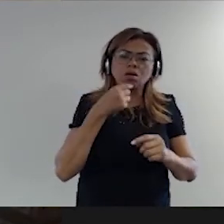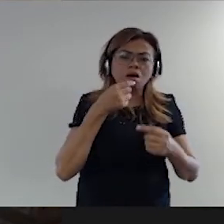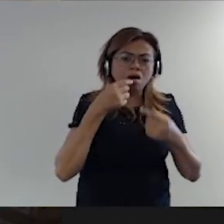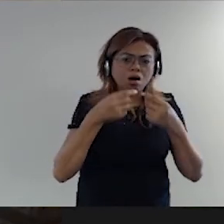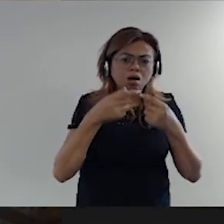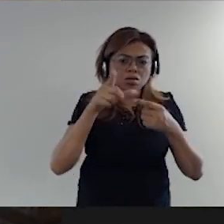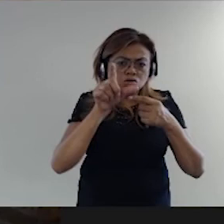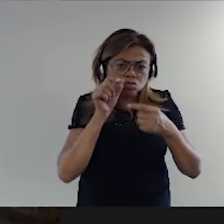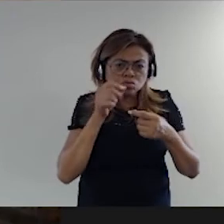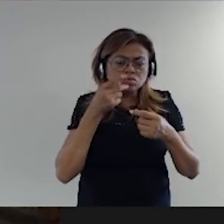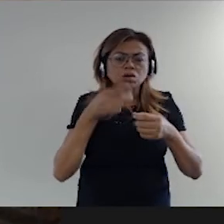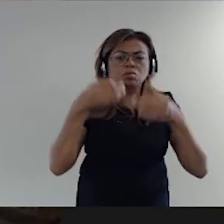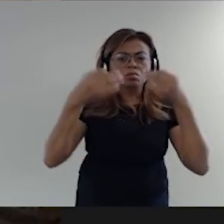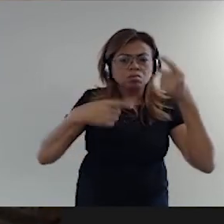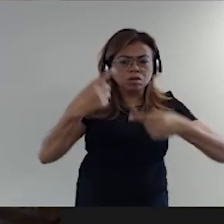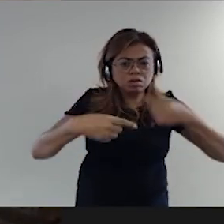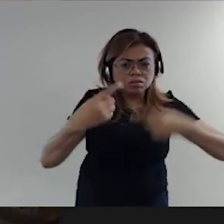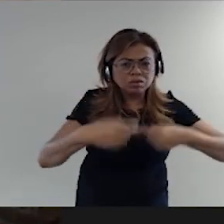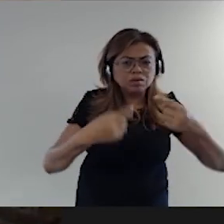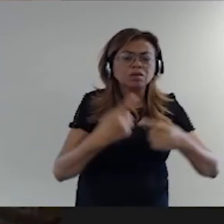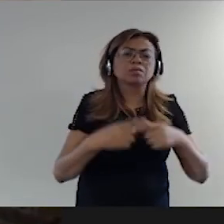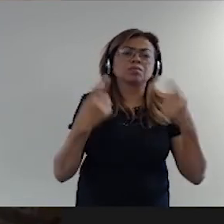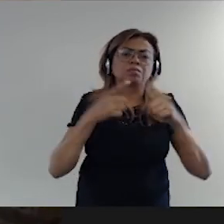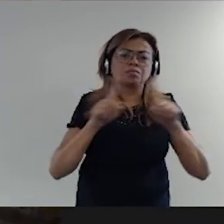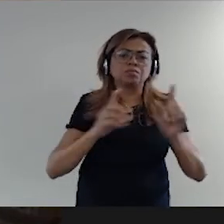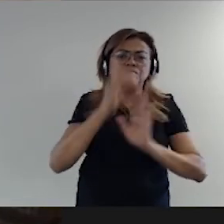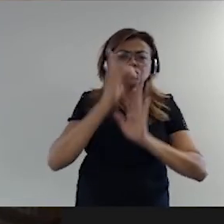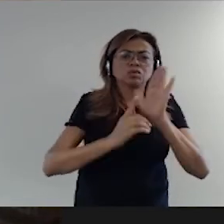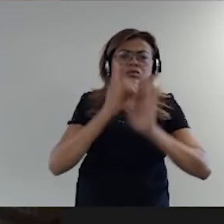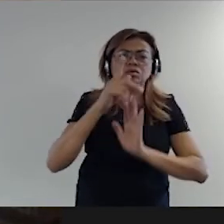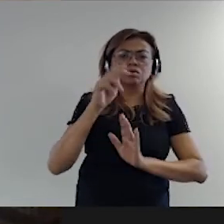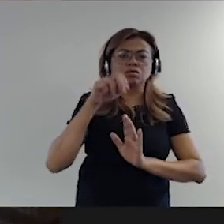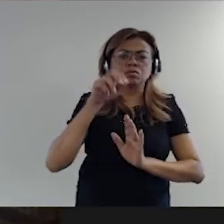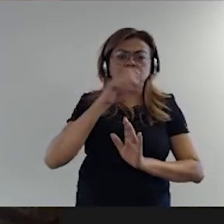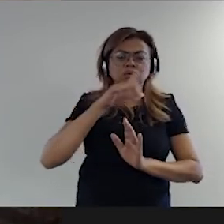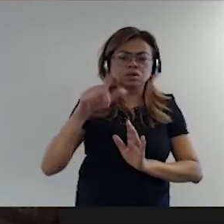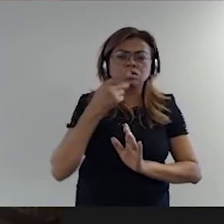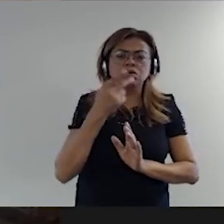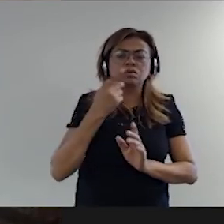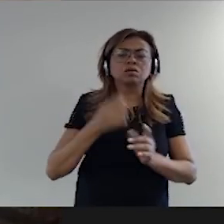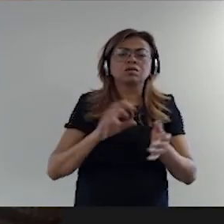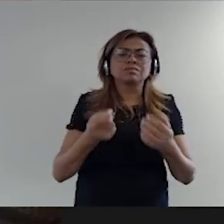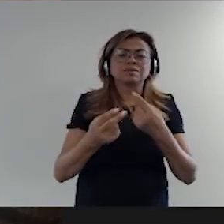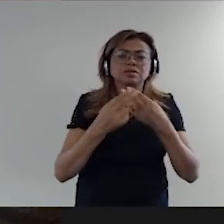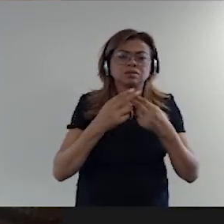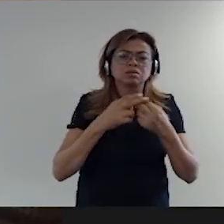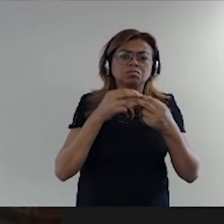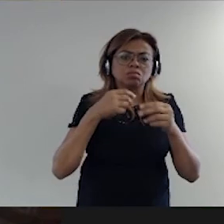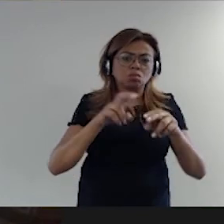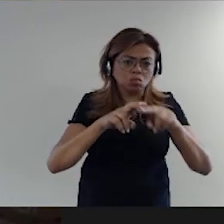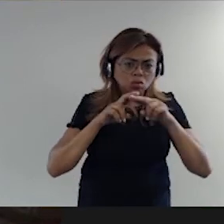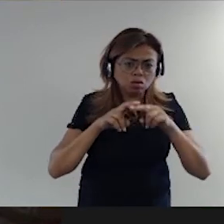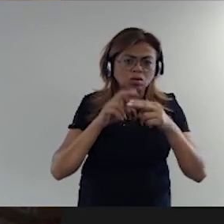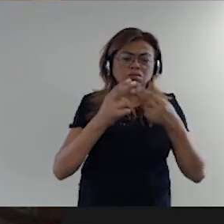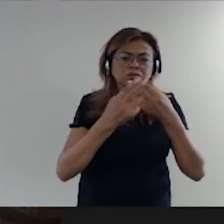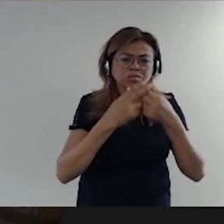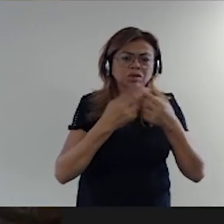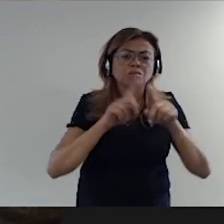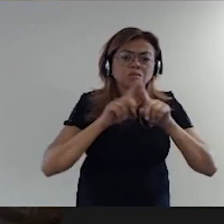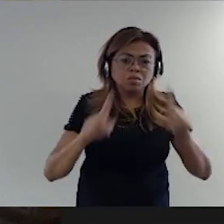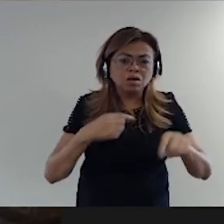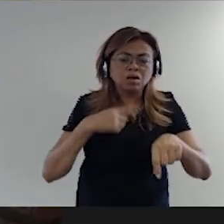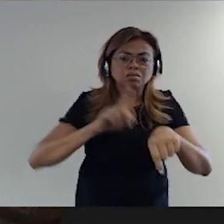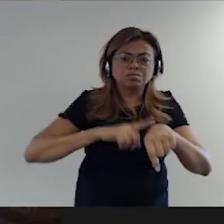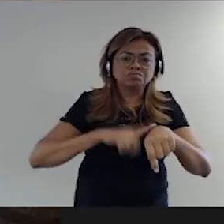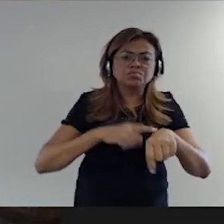só o momento do trânsito em julgado no direito penal, nas causas relacionadas à prisão, mas discutindo o momento do